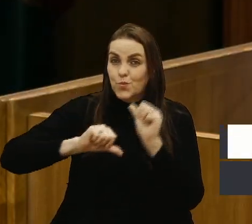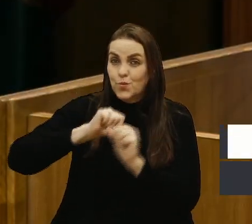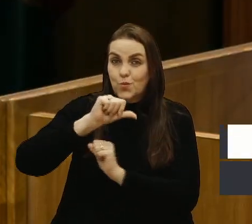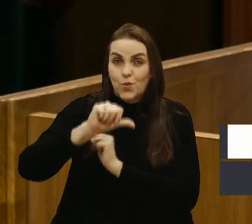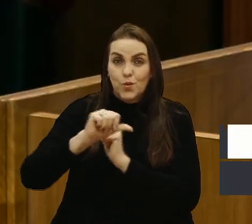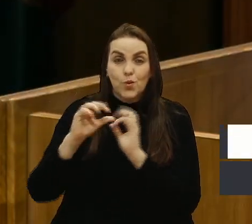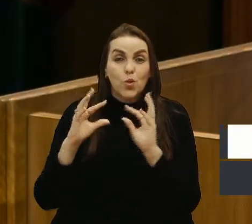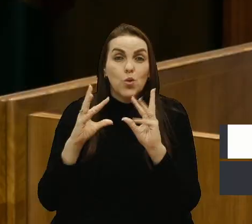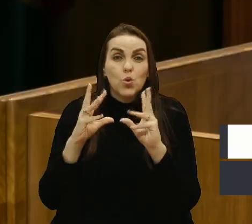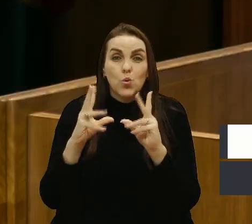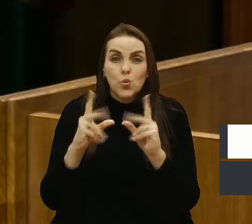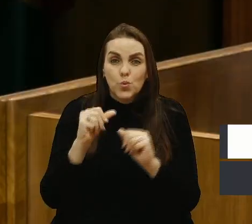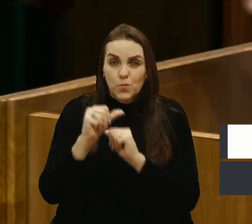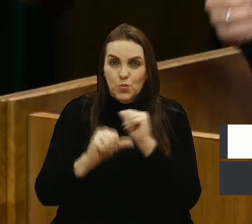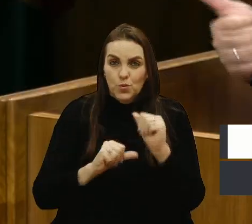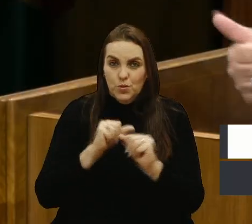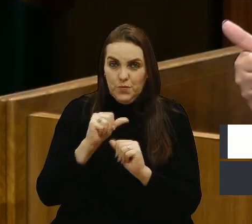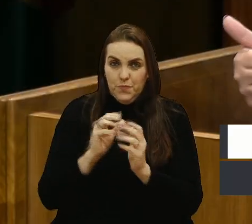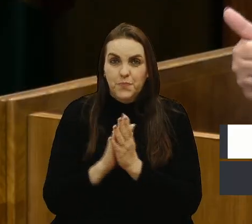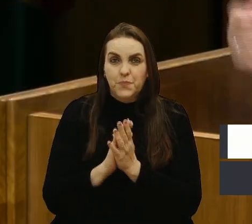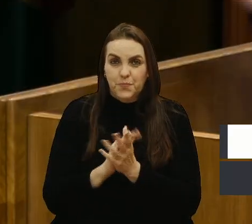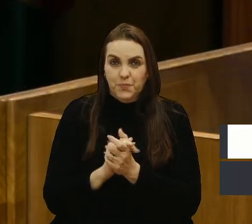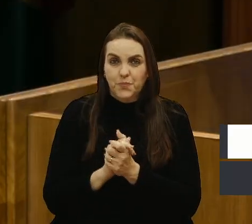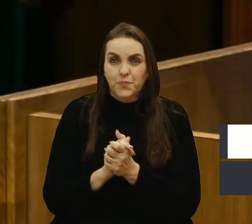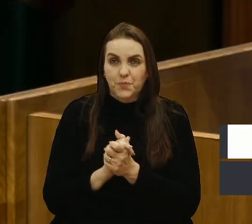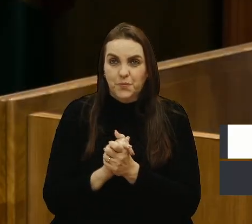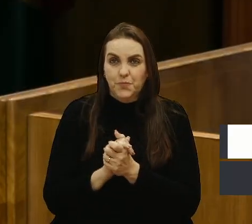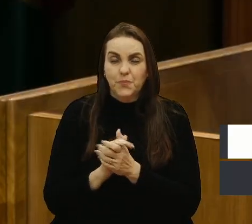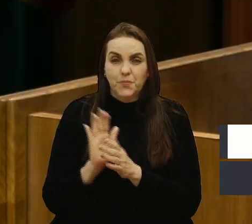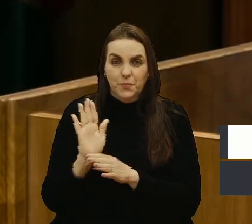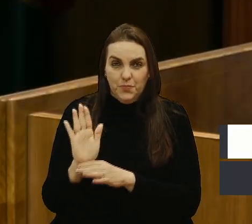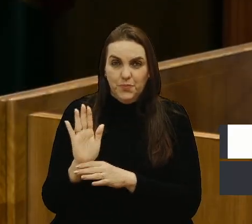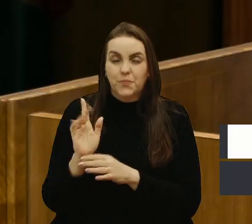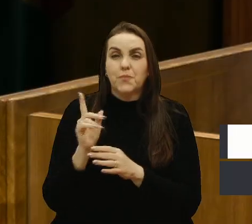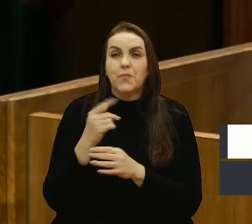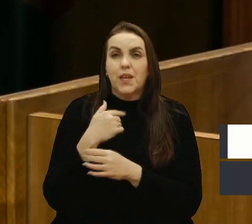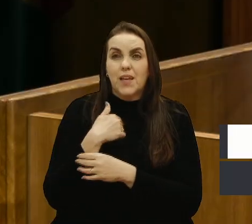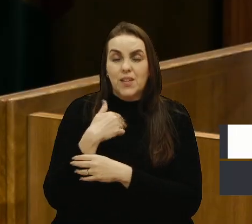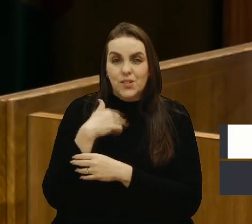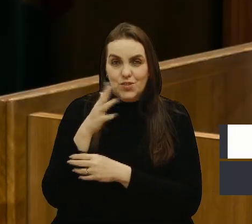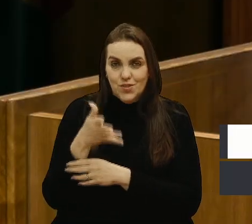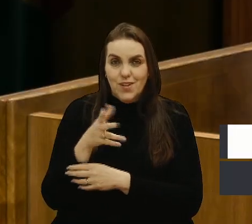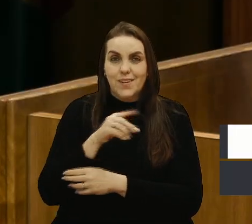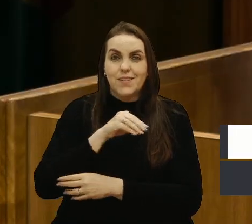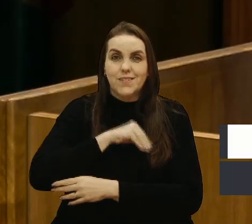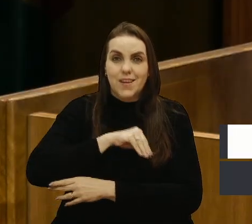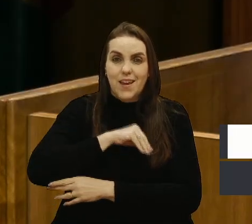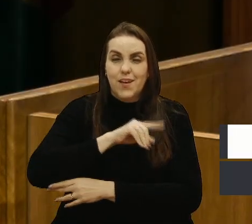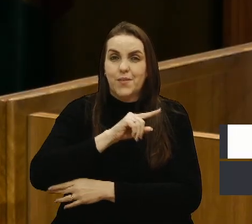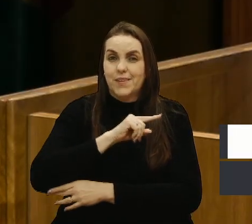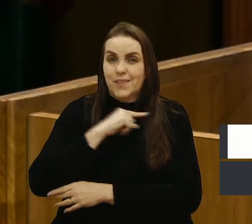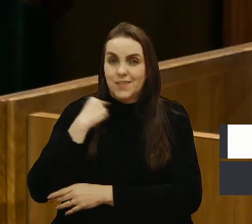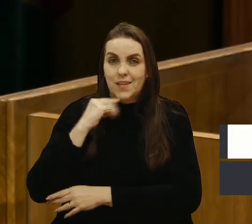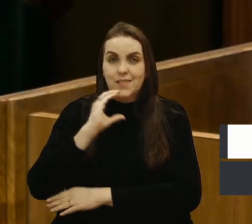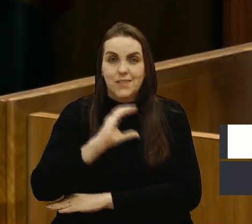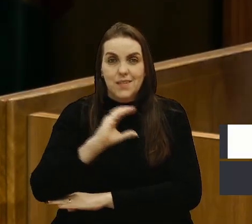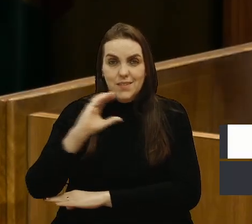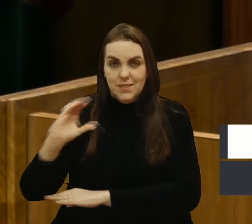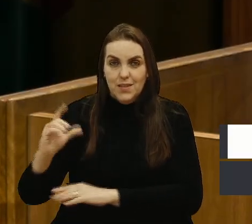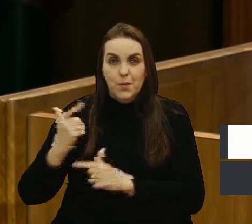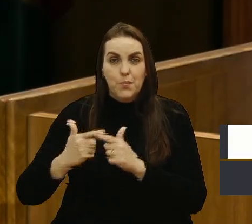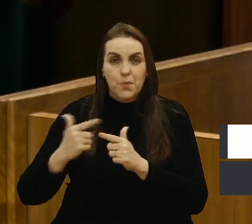mudou, né? Já tivemos salário atrasado. Já tivemos salário atrasado dos CCs, problemas em